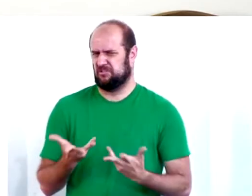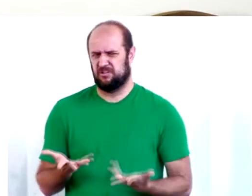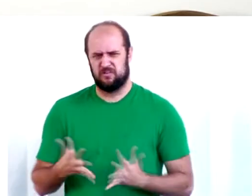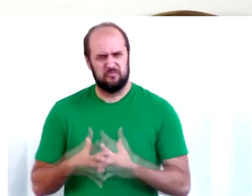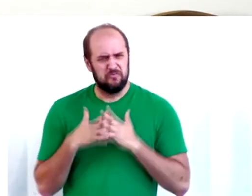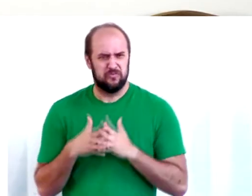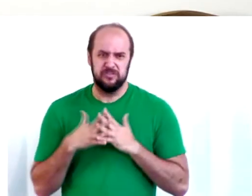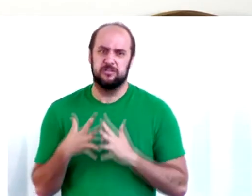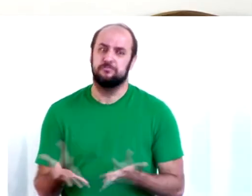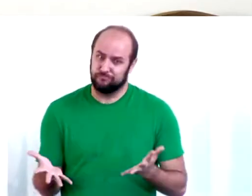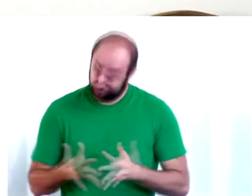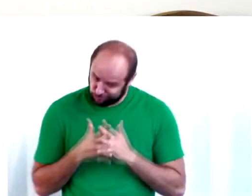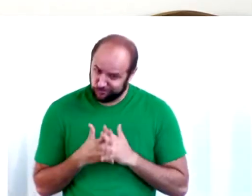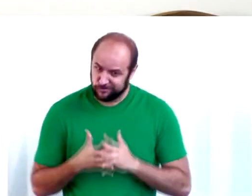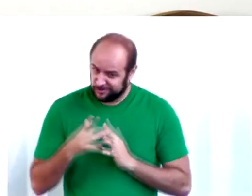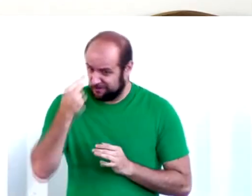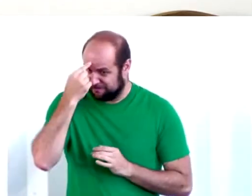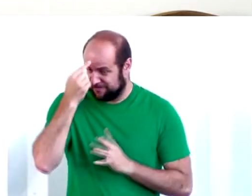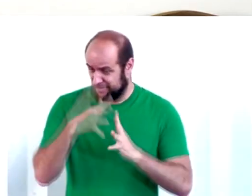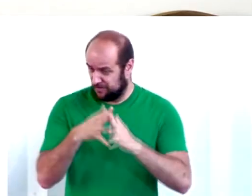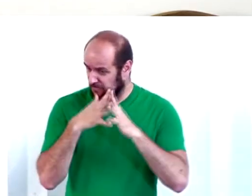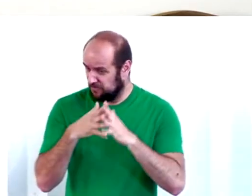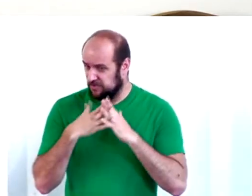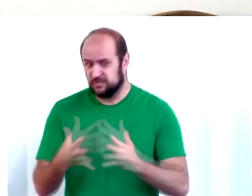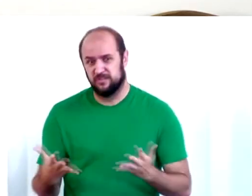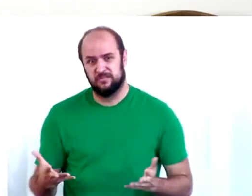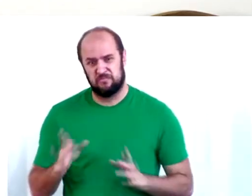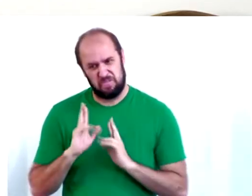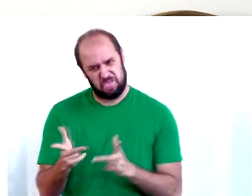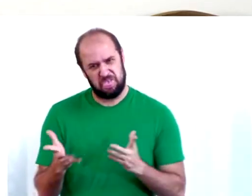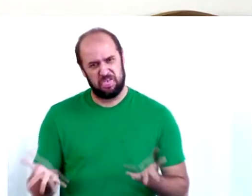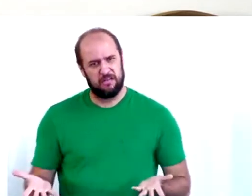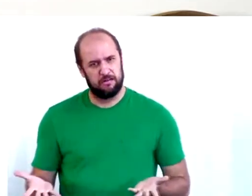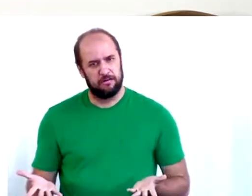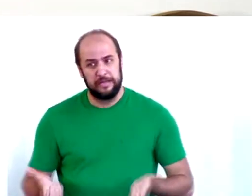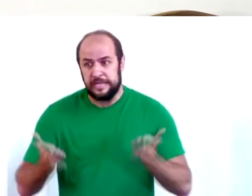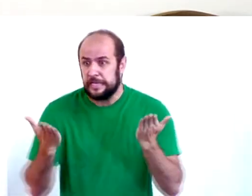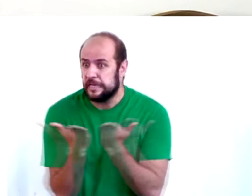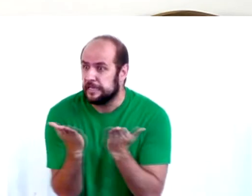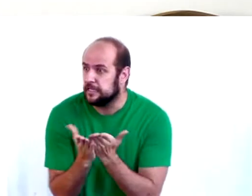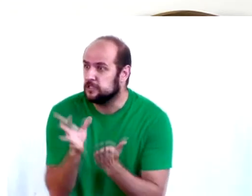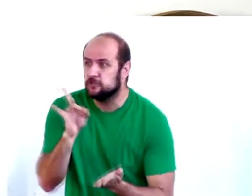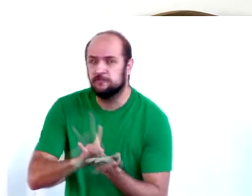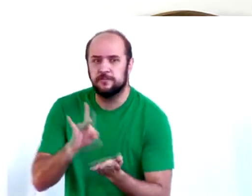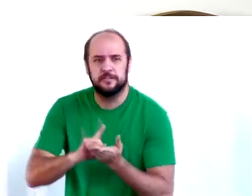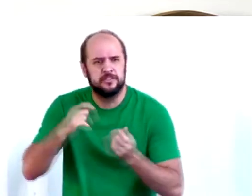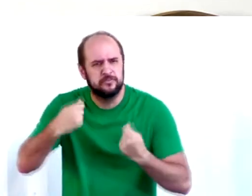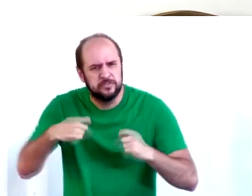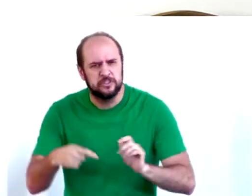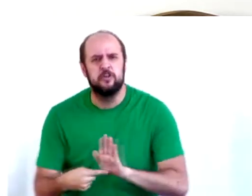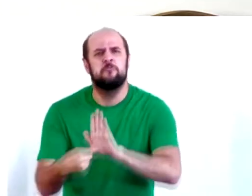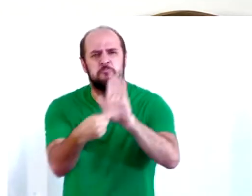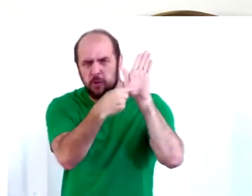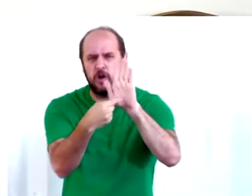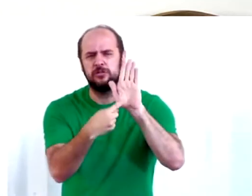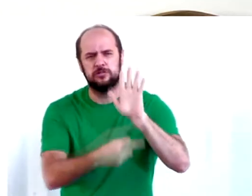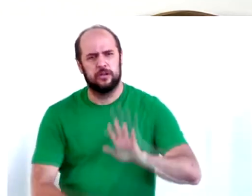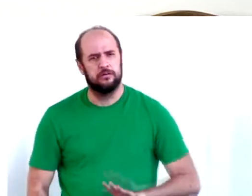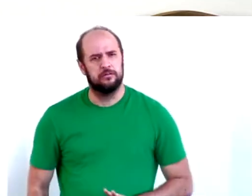Confusão provavelmente de mente mesmo. É muito estranho. E os cristãos verdadeiros precisam mostrar isso ao